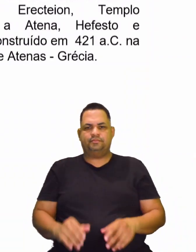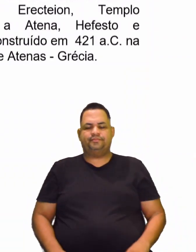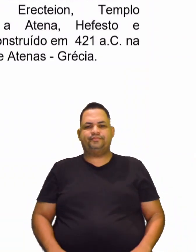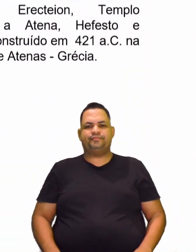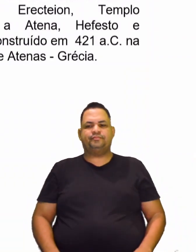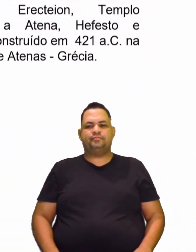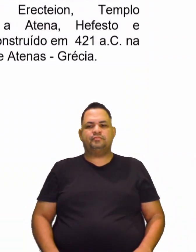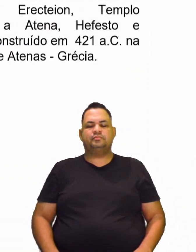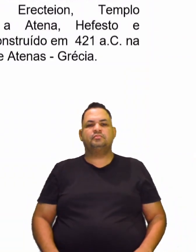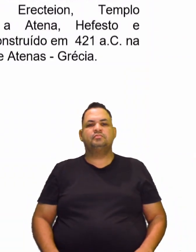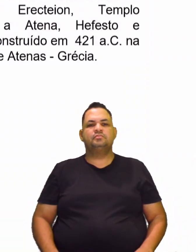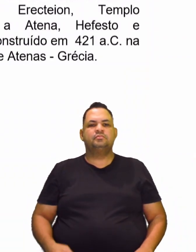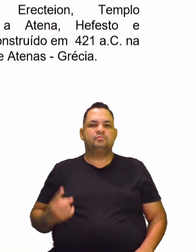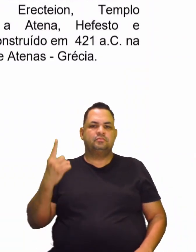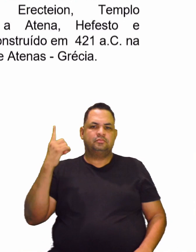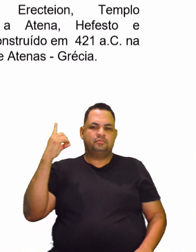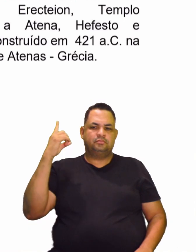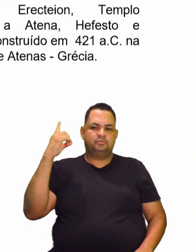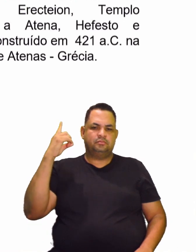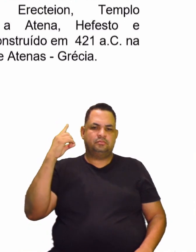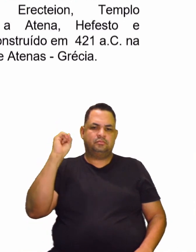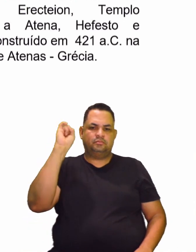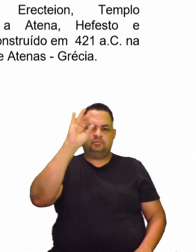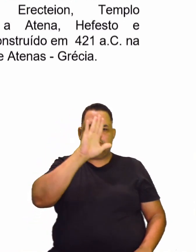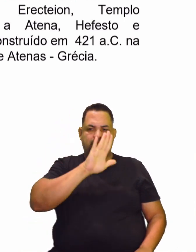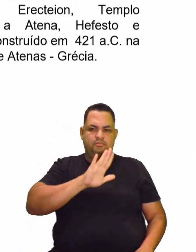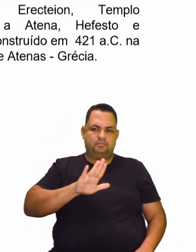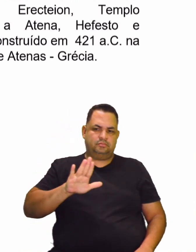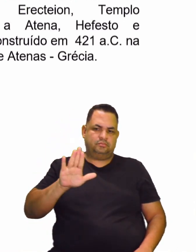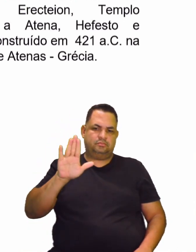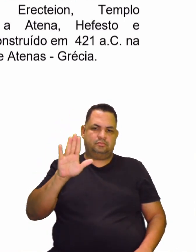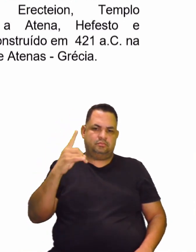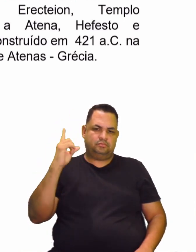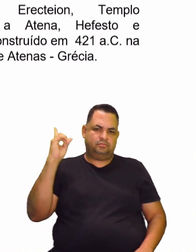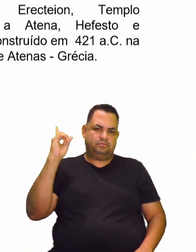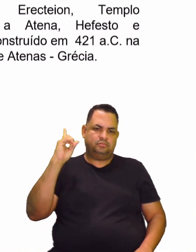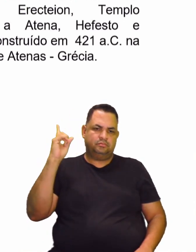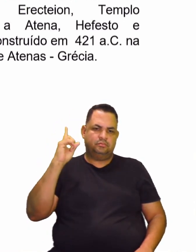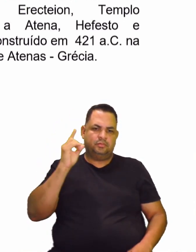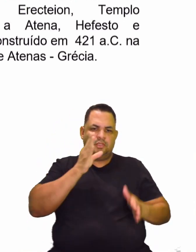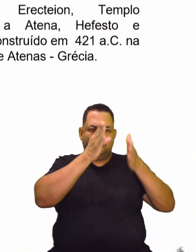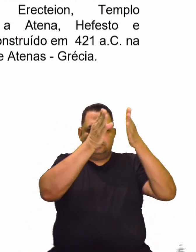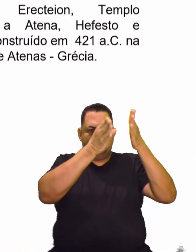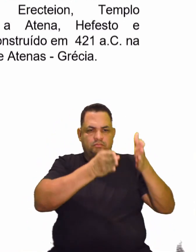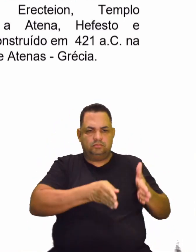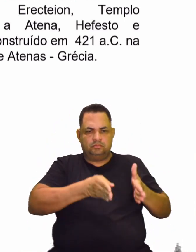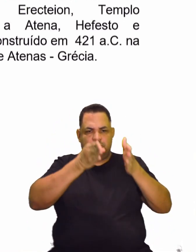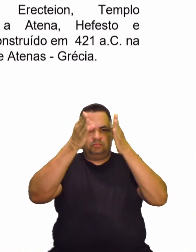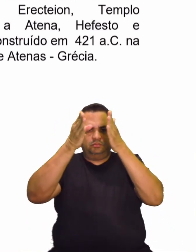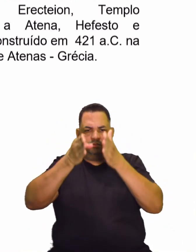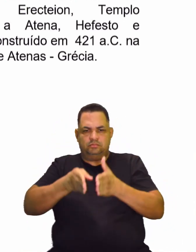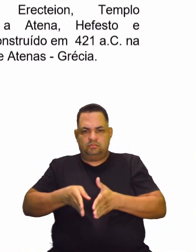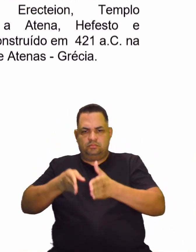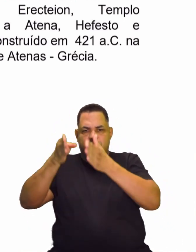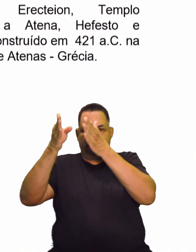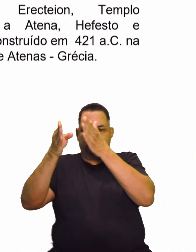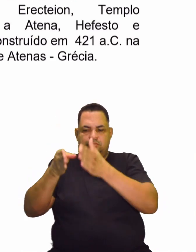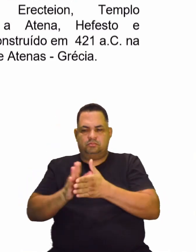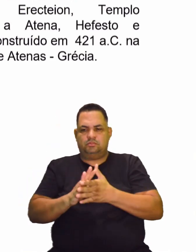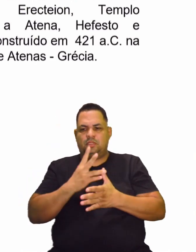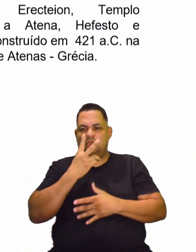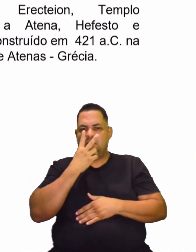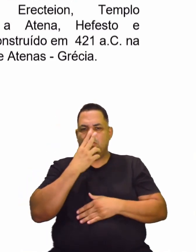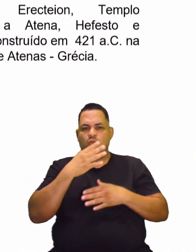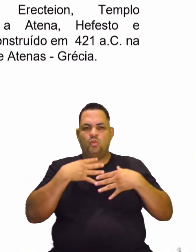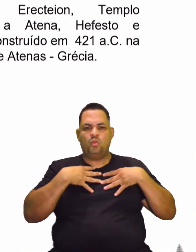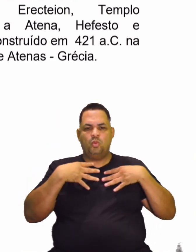Então, aqui uma imagem, trago para vocês essa imagem dessas colunas aqui feitas, né, em corpos de mulheres, como